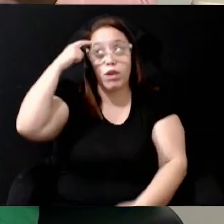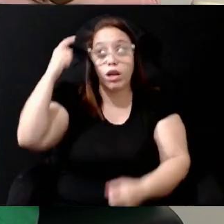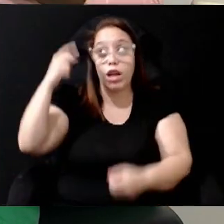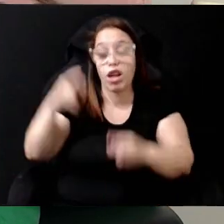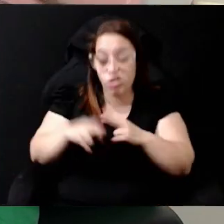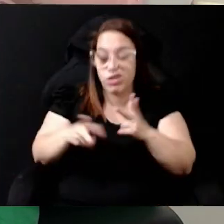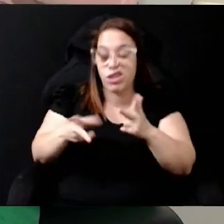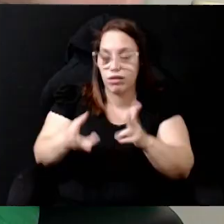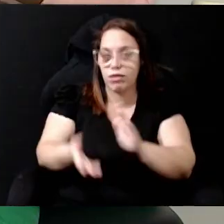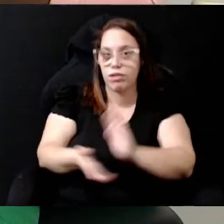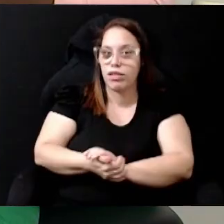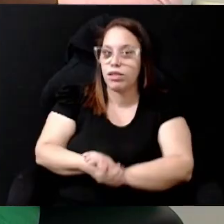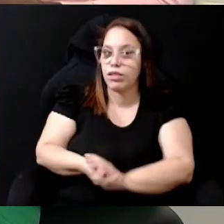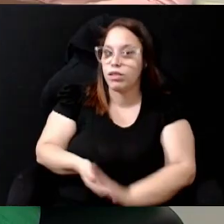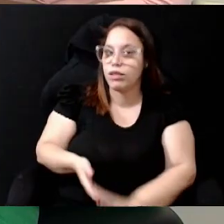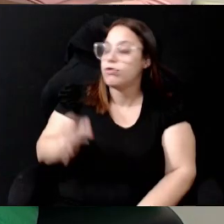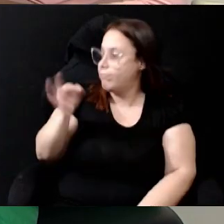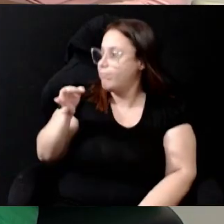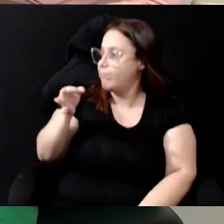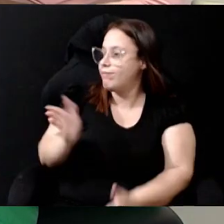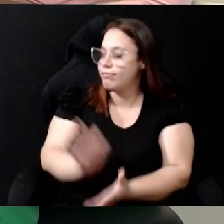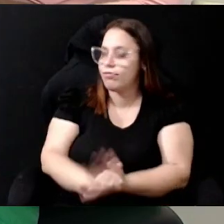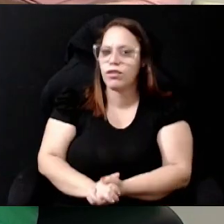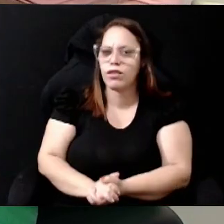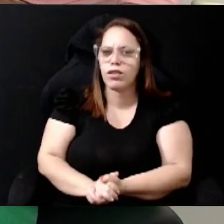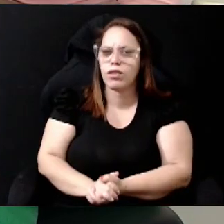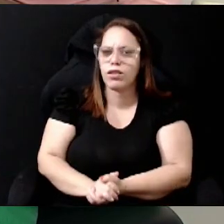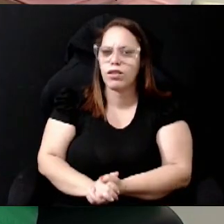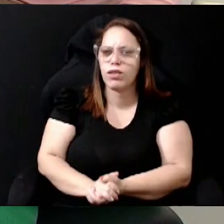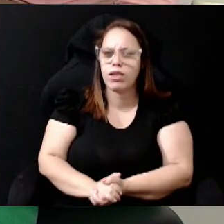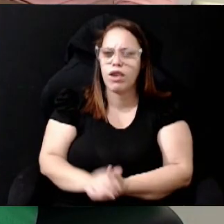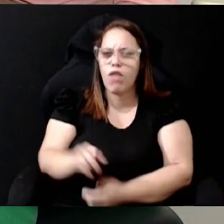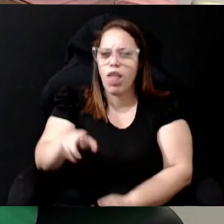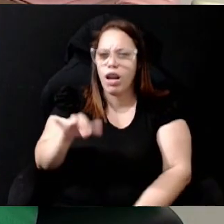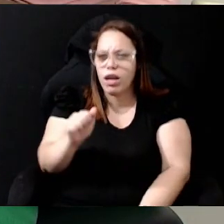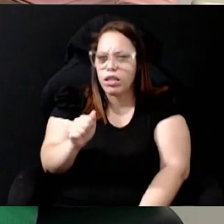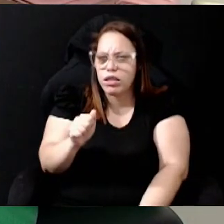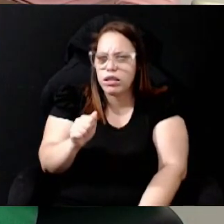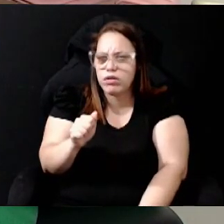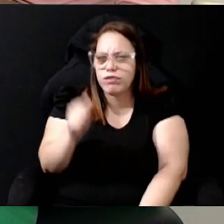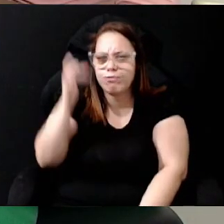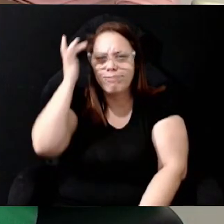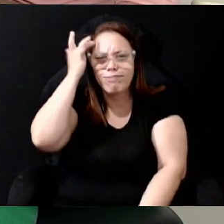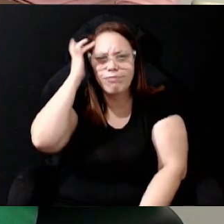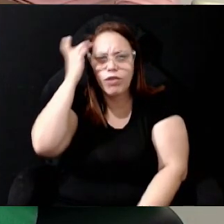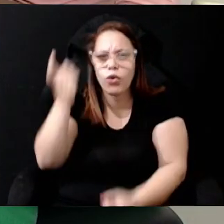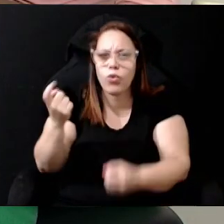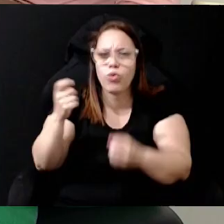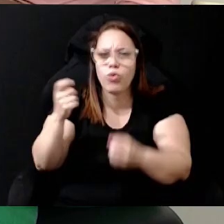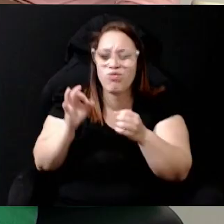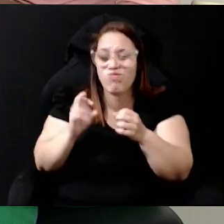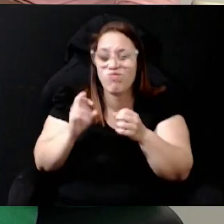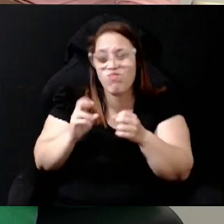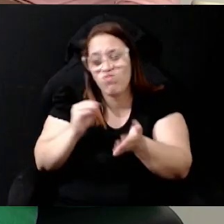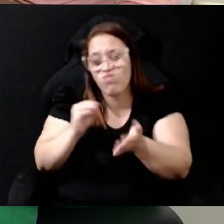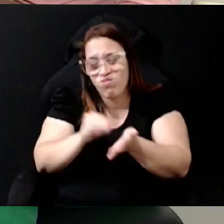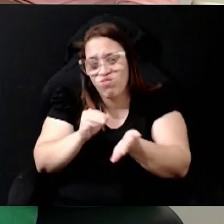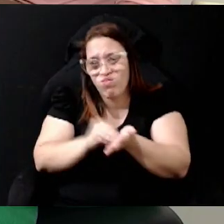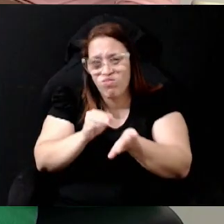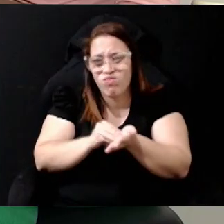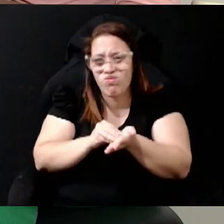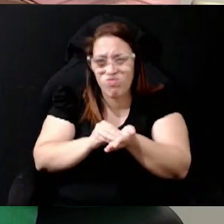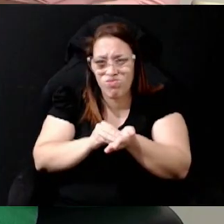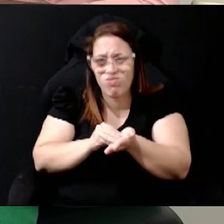diferente, voltar a pensar e fazer diferente, né? Não, exatamente. Como eu disse, né, Valéria, eu acho que falta